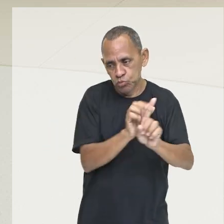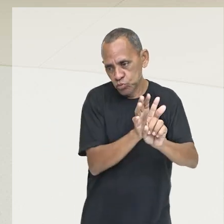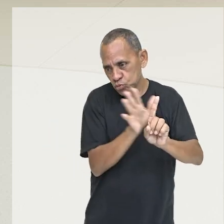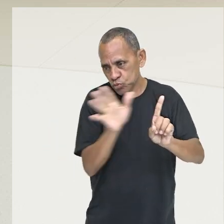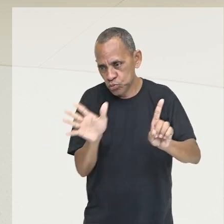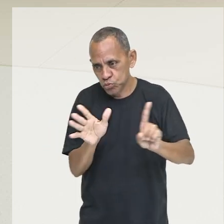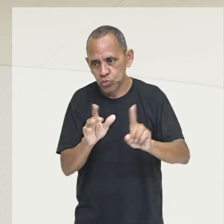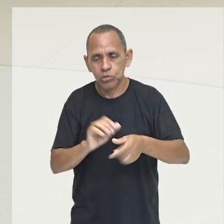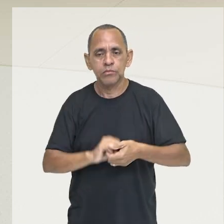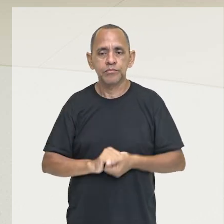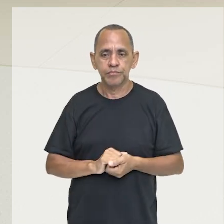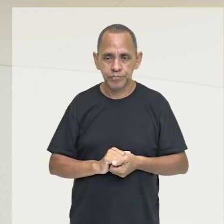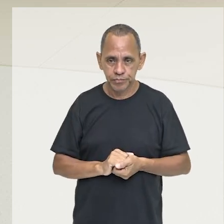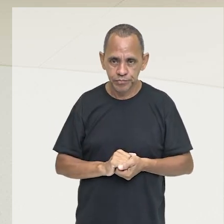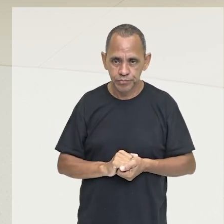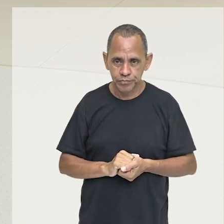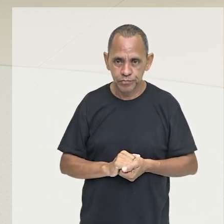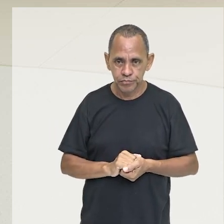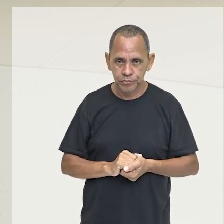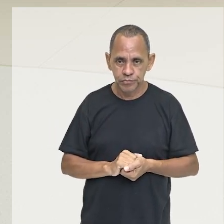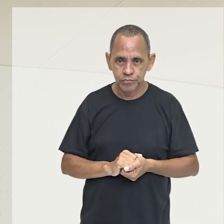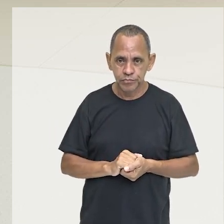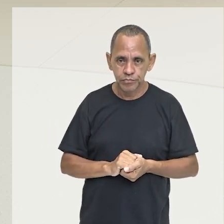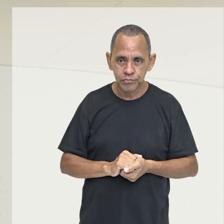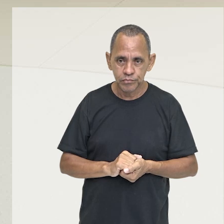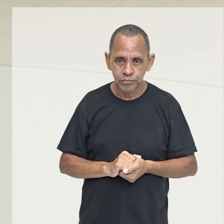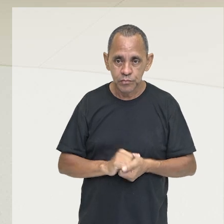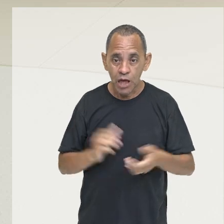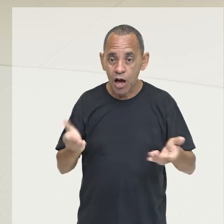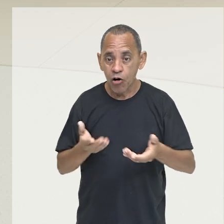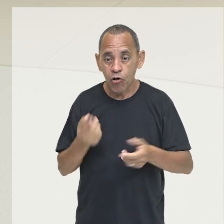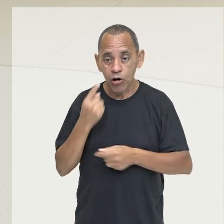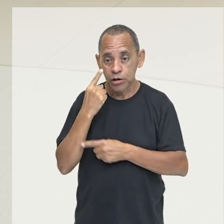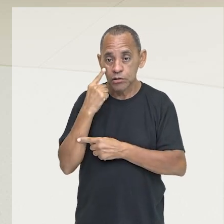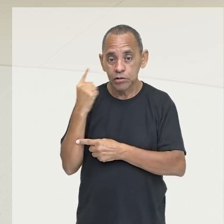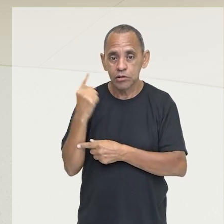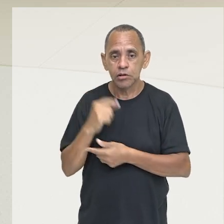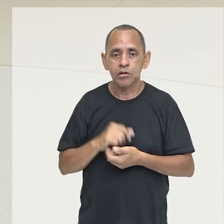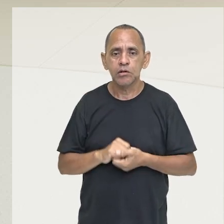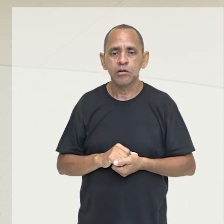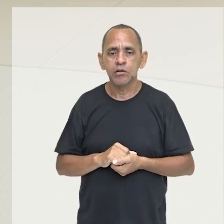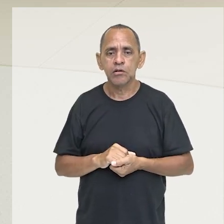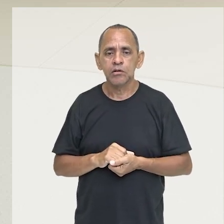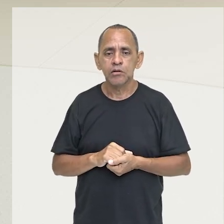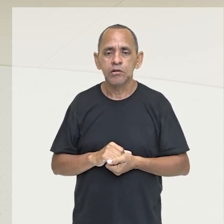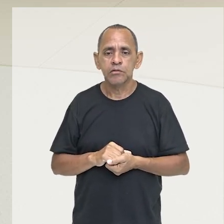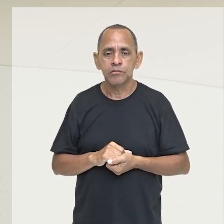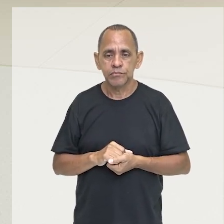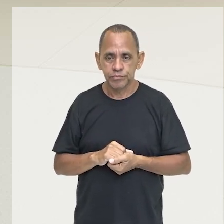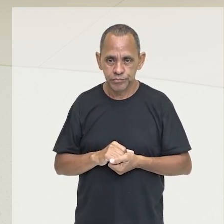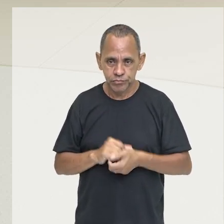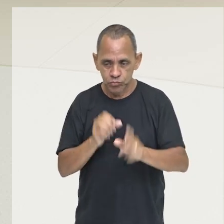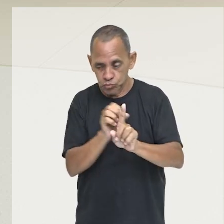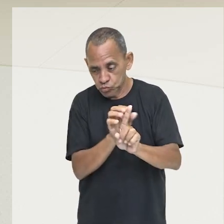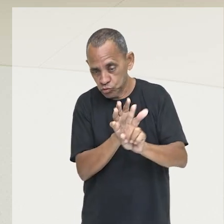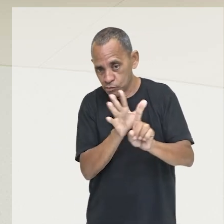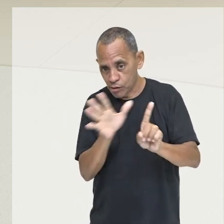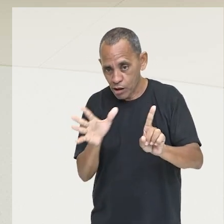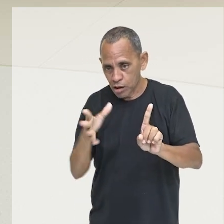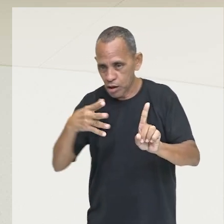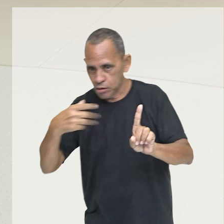disso, vejam aí comigo, ó. Nós temos que processo é esse? Que transferência de calor? A